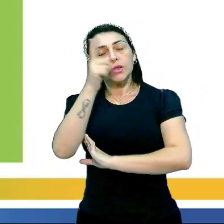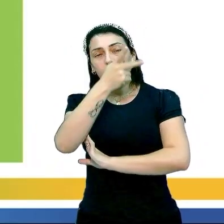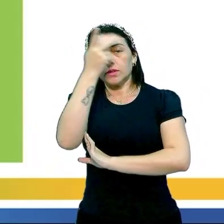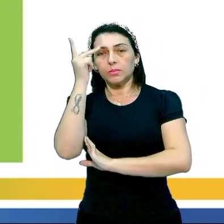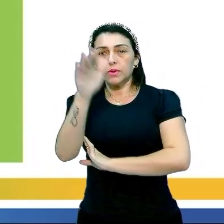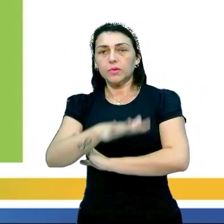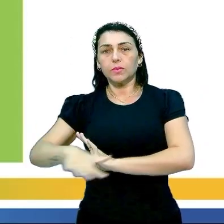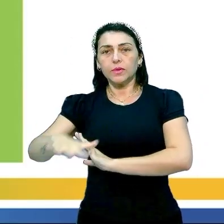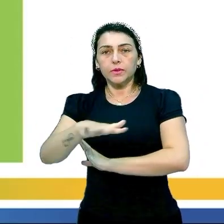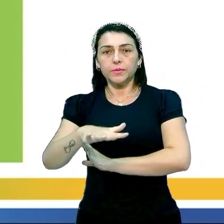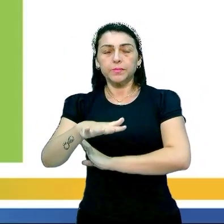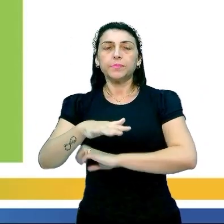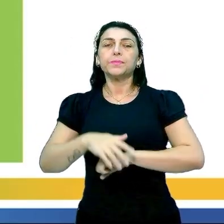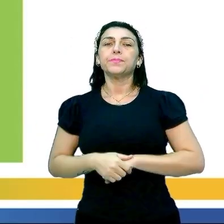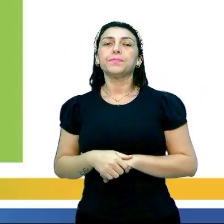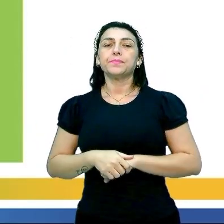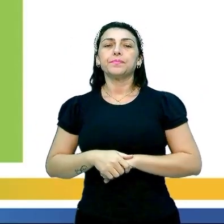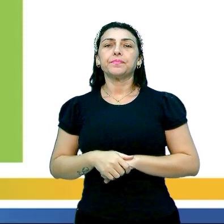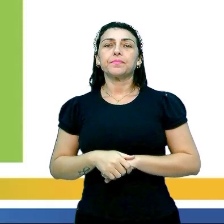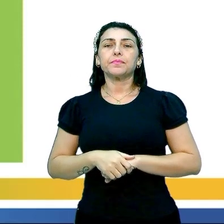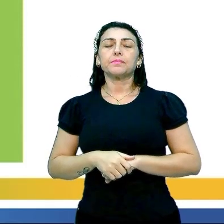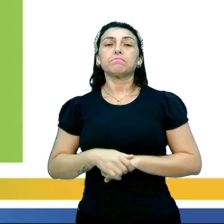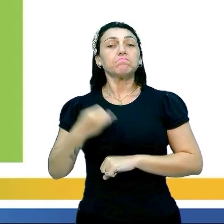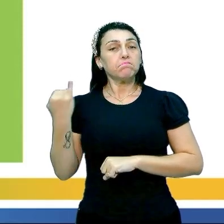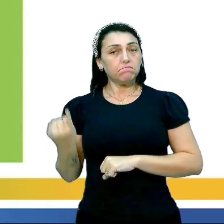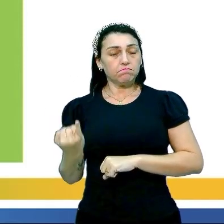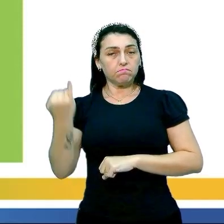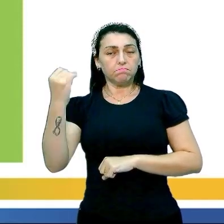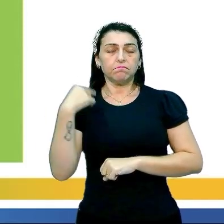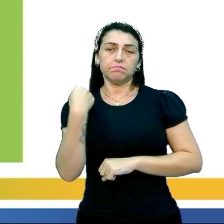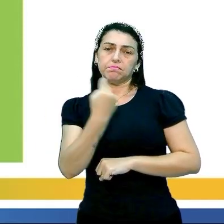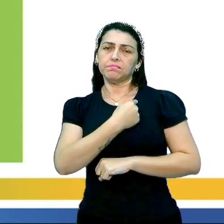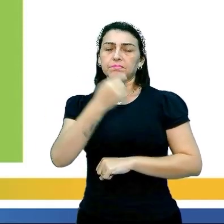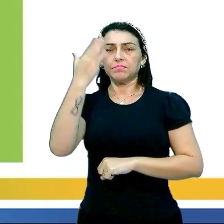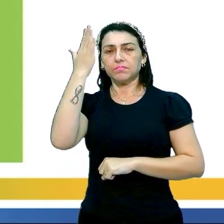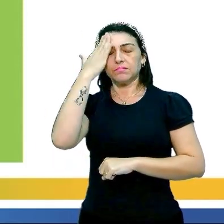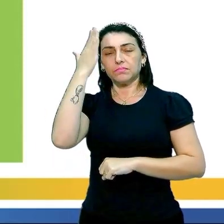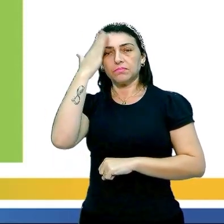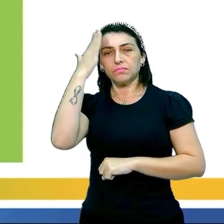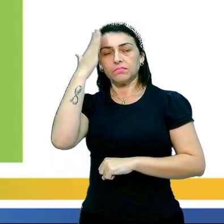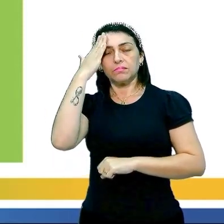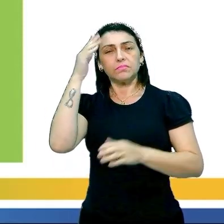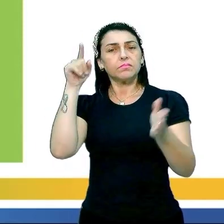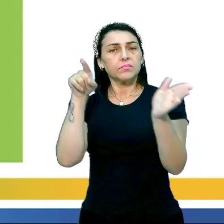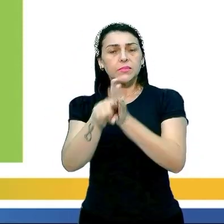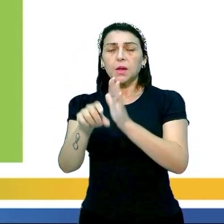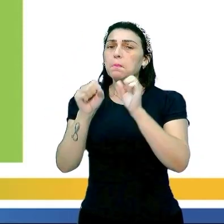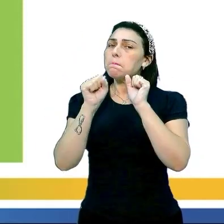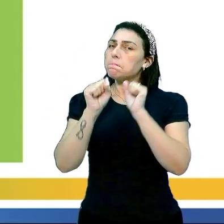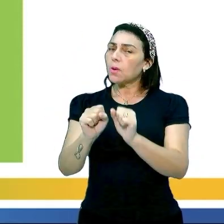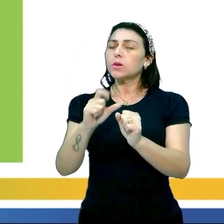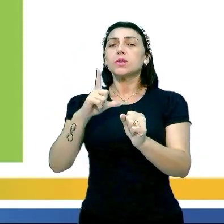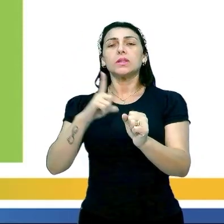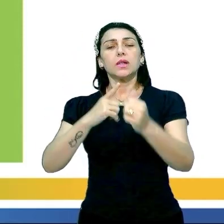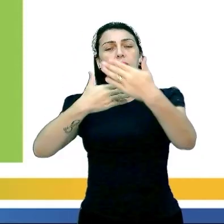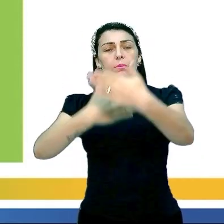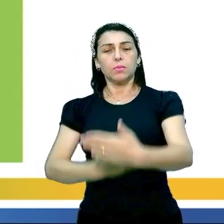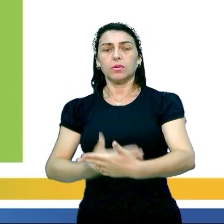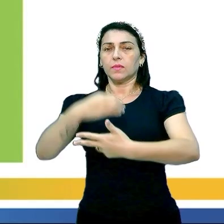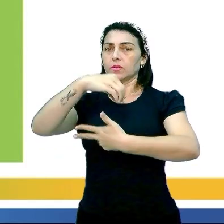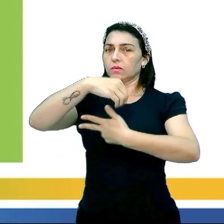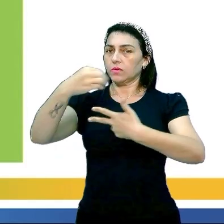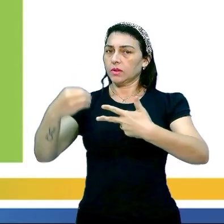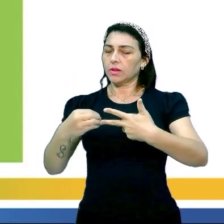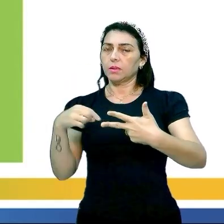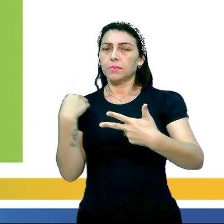das pessoas. Então, nesse aspecto, é muito importante a gente saber que uma questão como essa pode cair no Enem, justamente